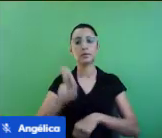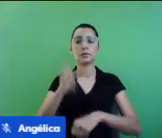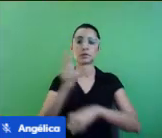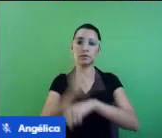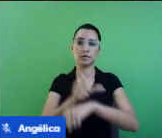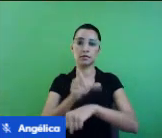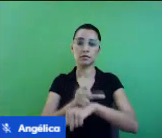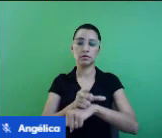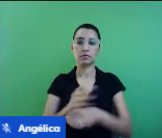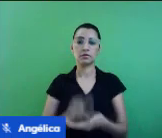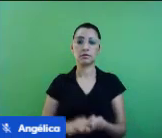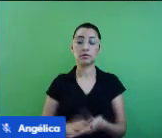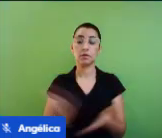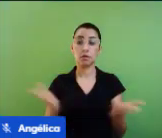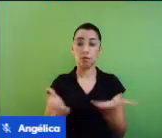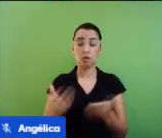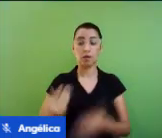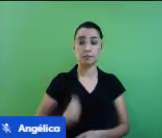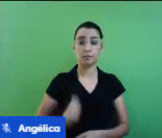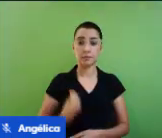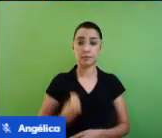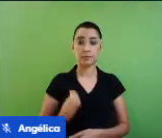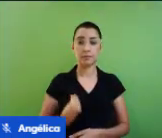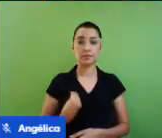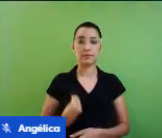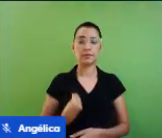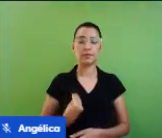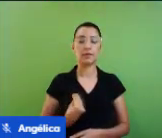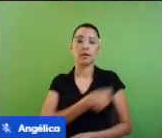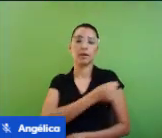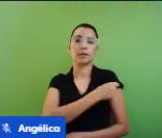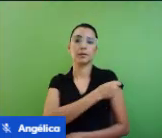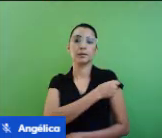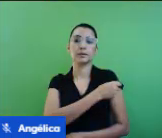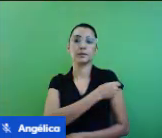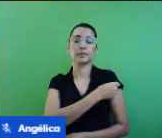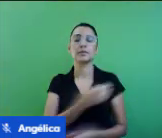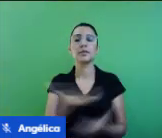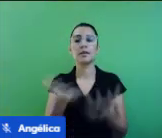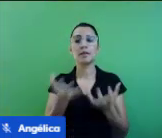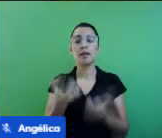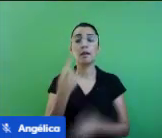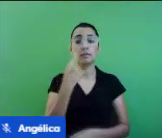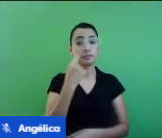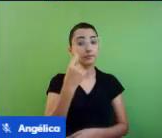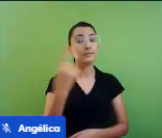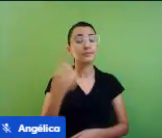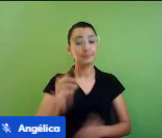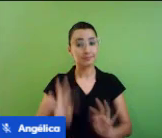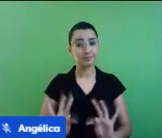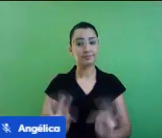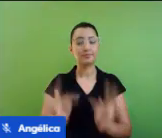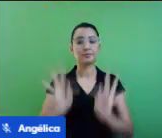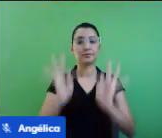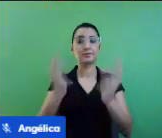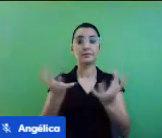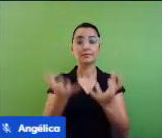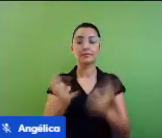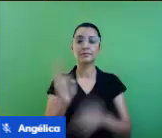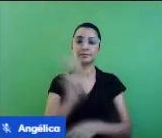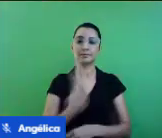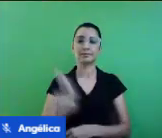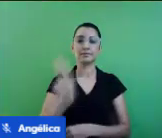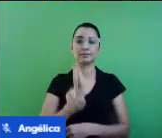presencialmente? Já que eles até têm interesse em trabalhar com essas tecnologias, eles fazem parte dessa